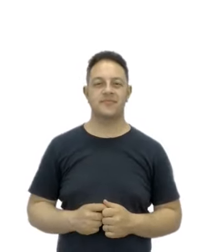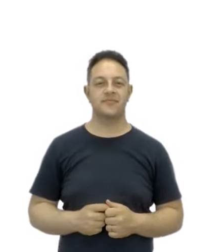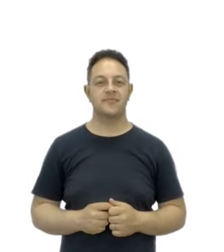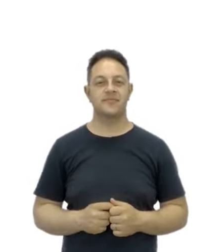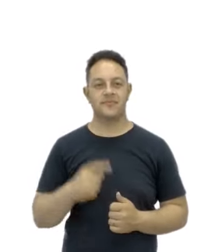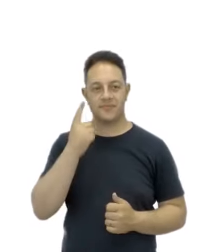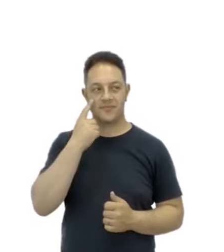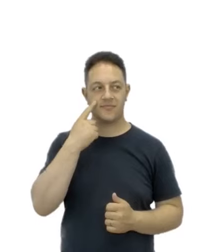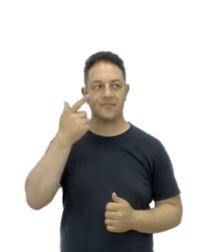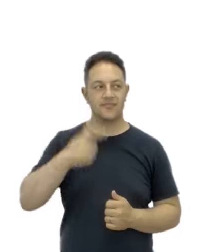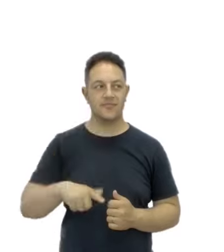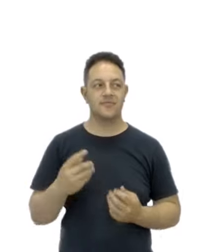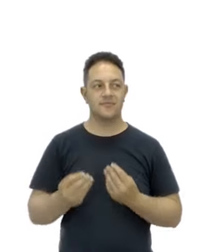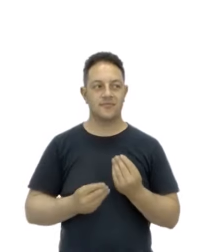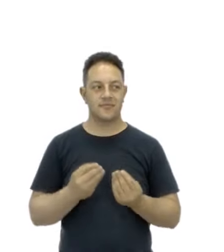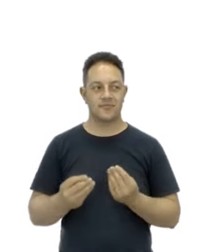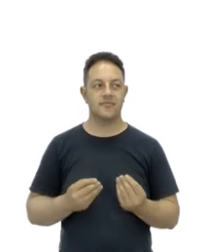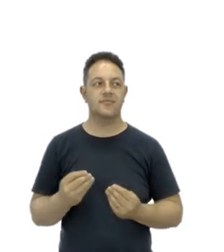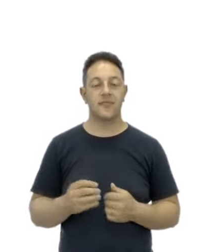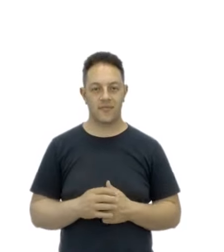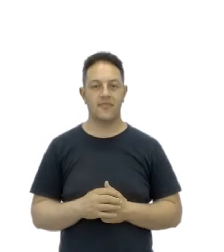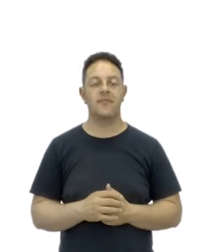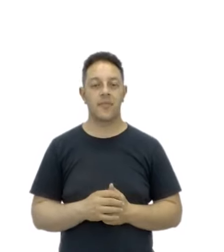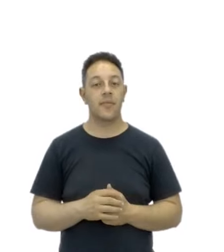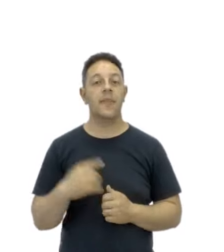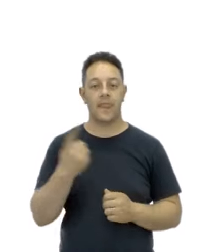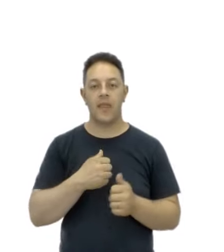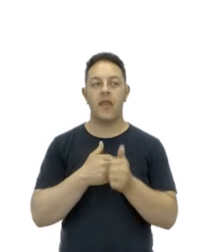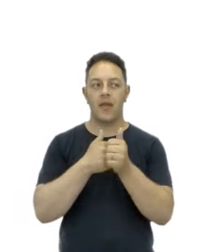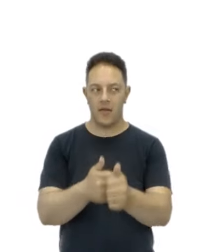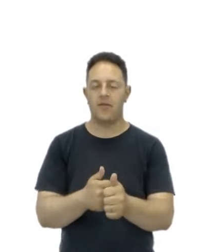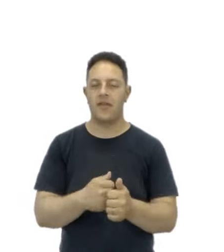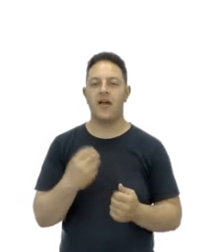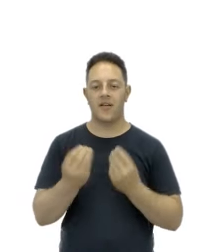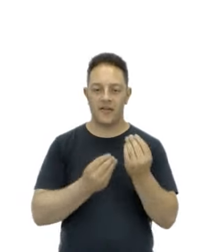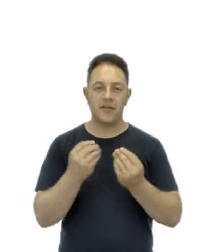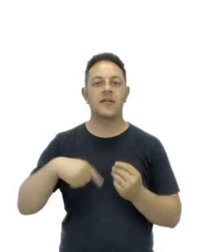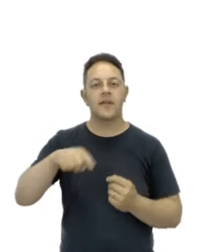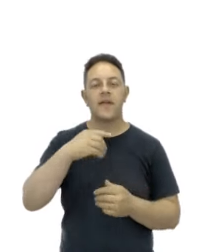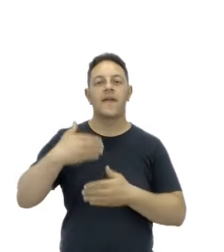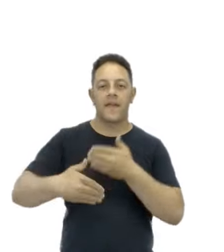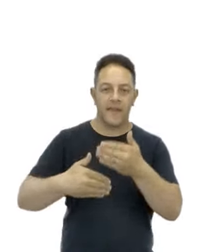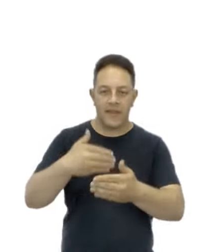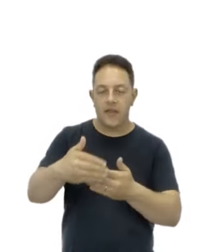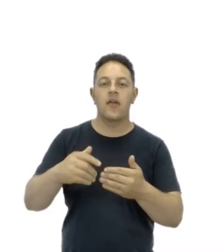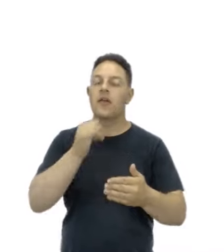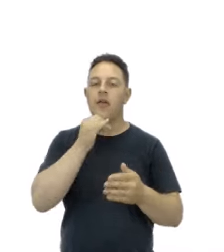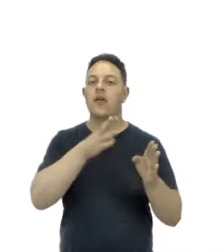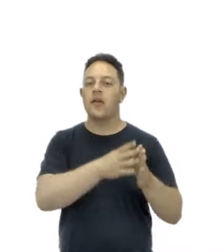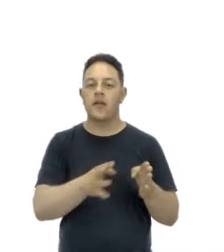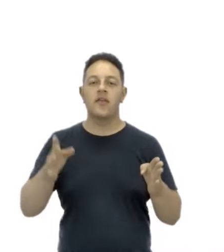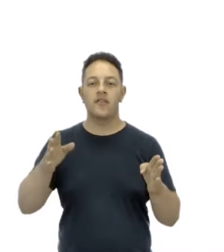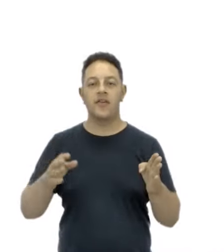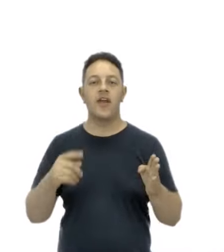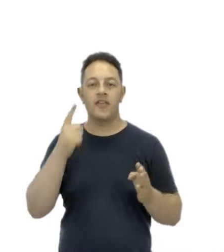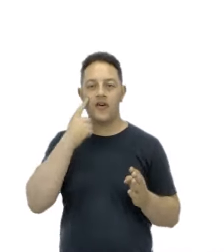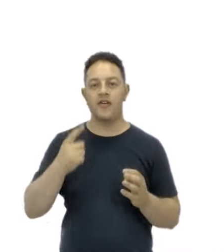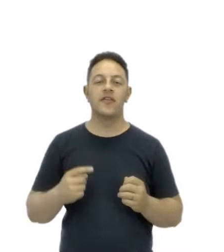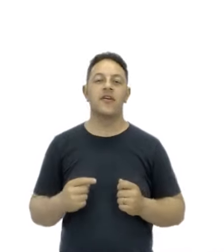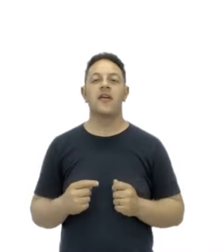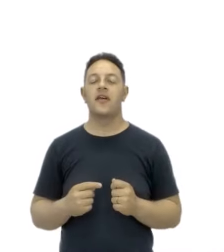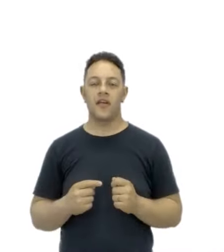Trouxemos, então, como forma de acompanhamento o percurso desenvolvido durante o ano, de maneira que vocês